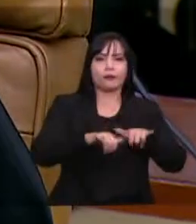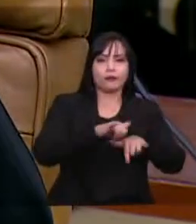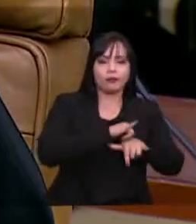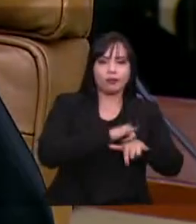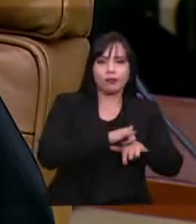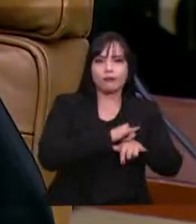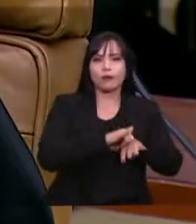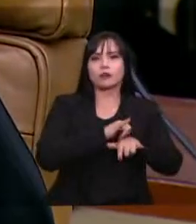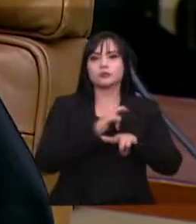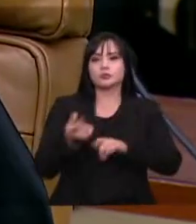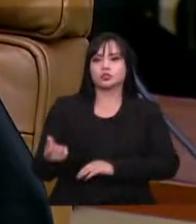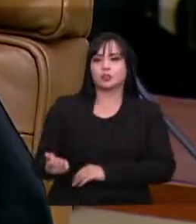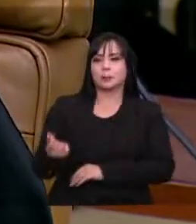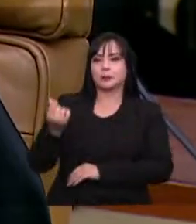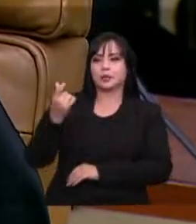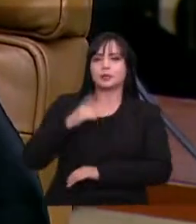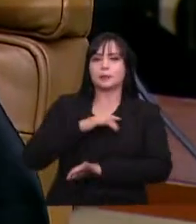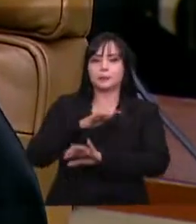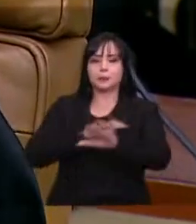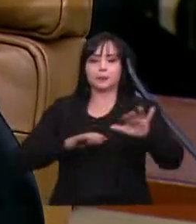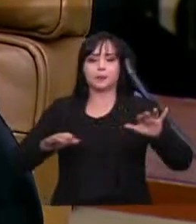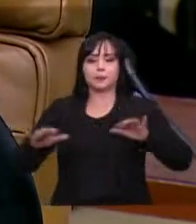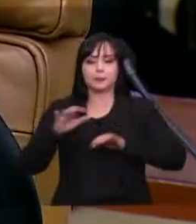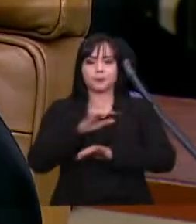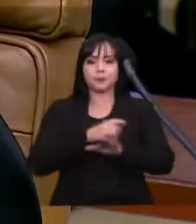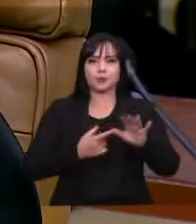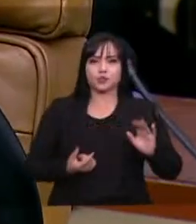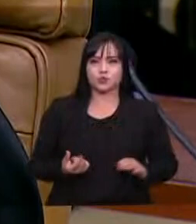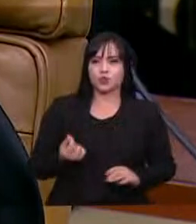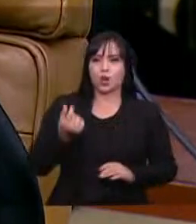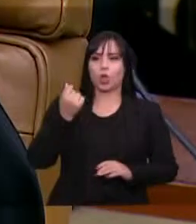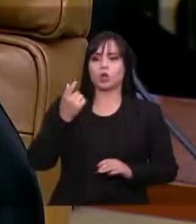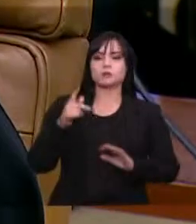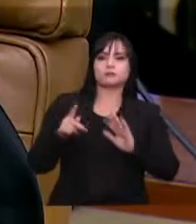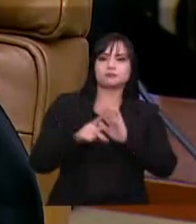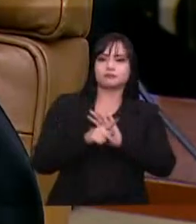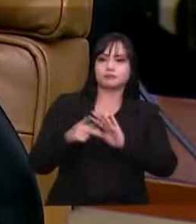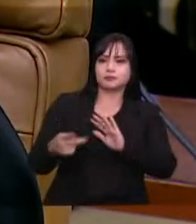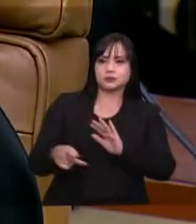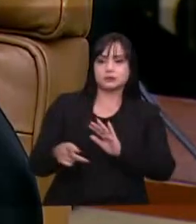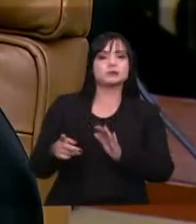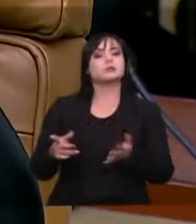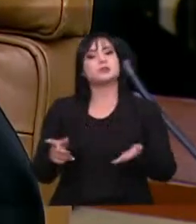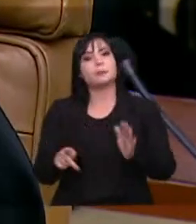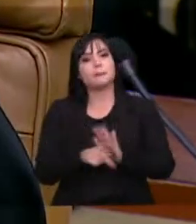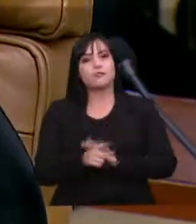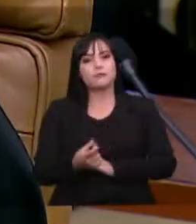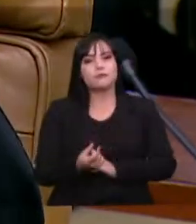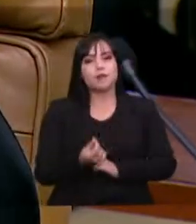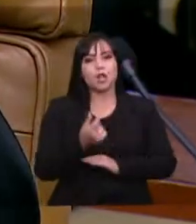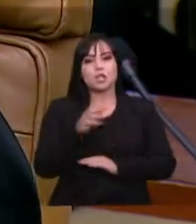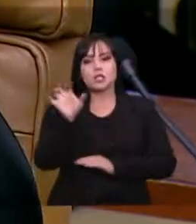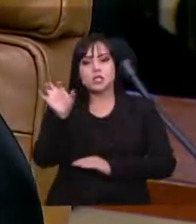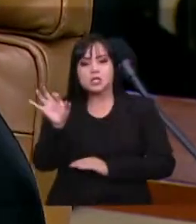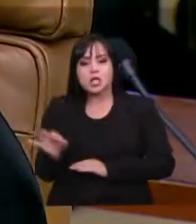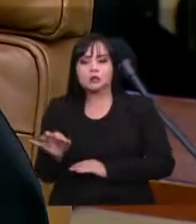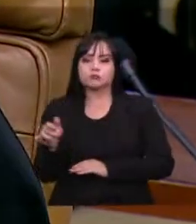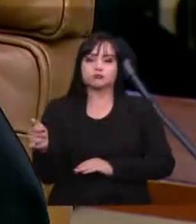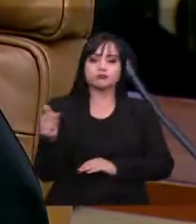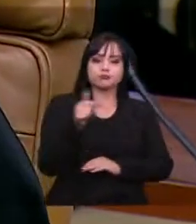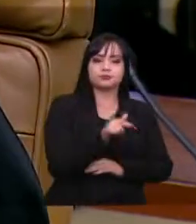capitais quando ocorre a mescla de valores de origem lícita e valores de origem